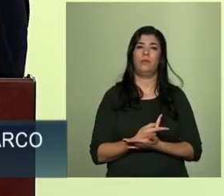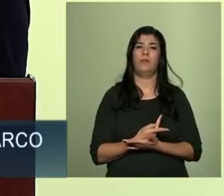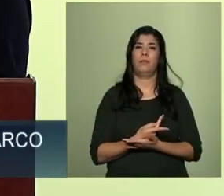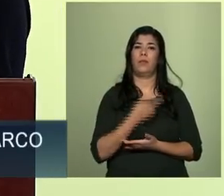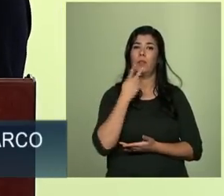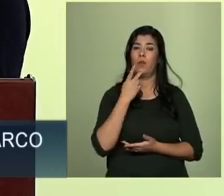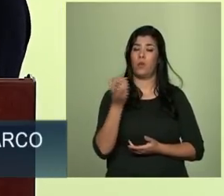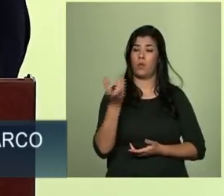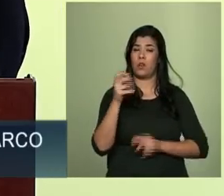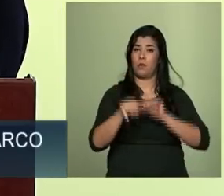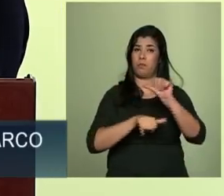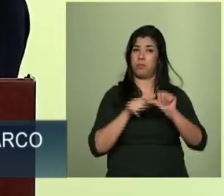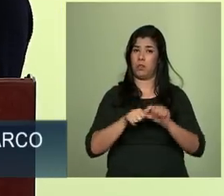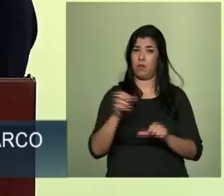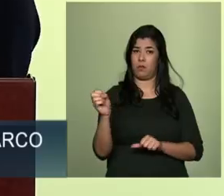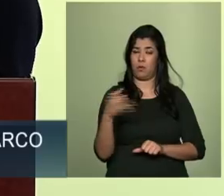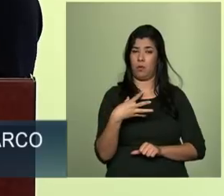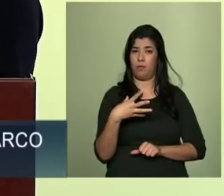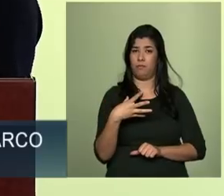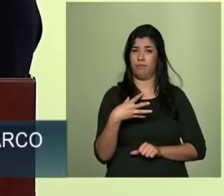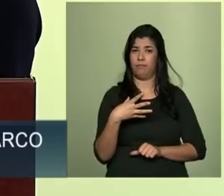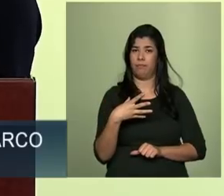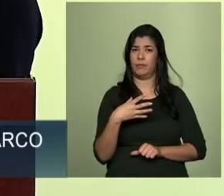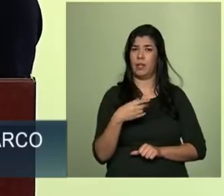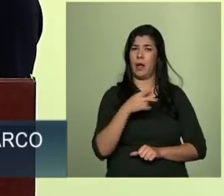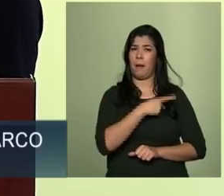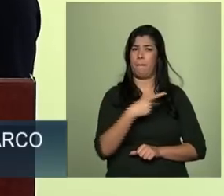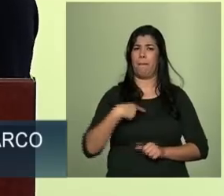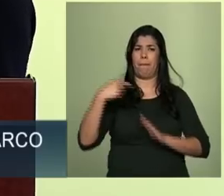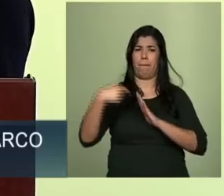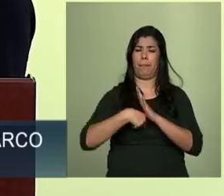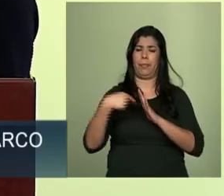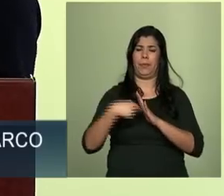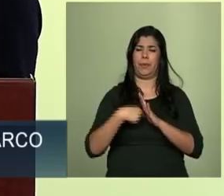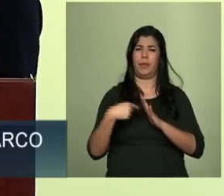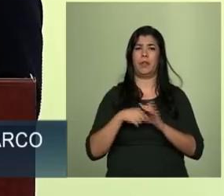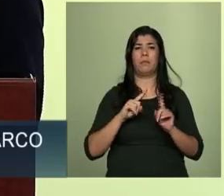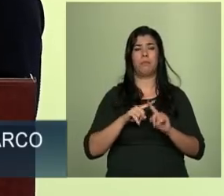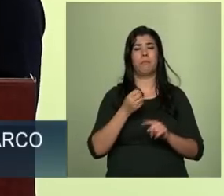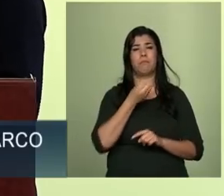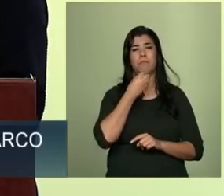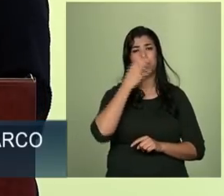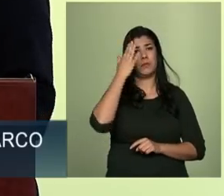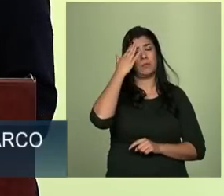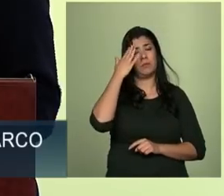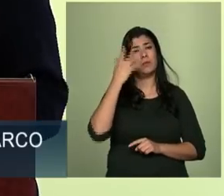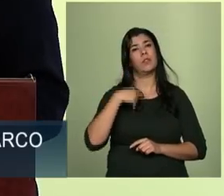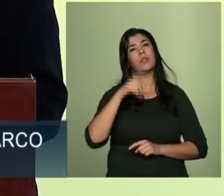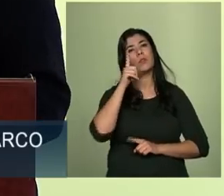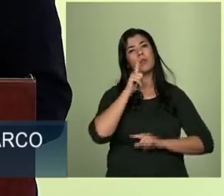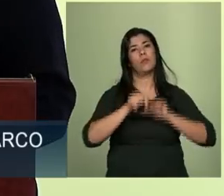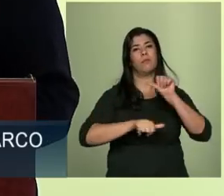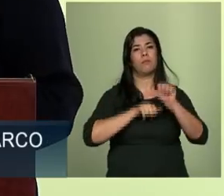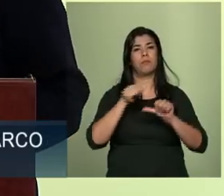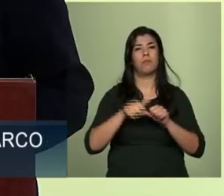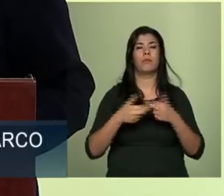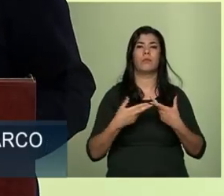isso, eu quero uma coisa nova nesse país. Ela me questiona muito, né? Mas os questionamentos valem, porque a gente consegue fazer